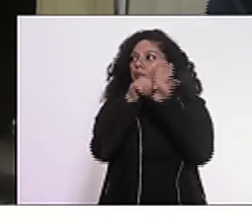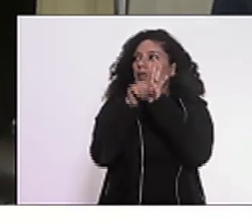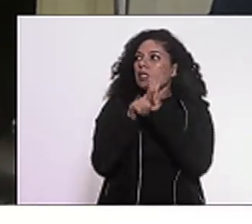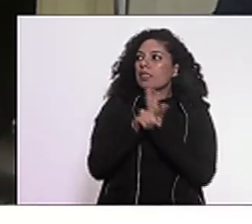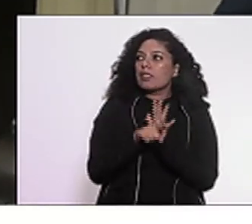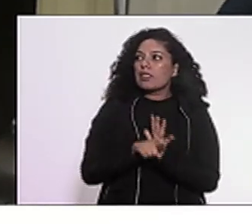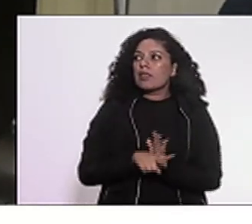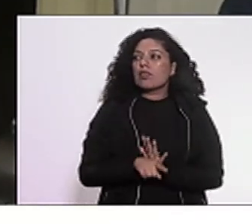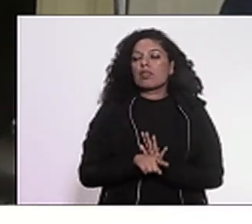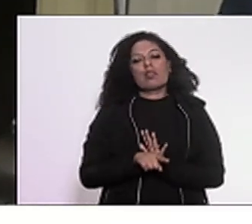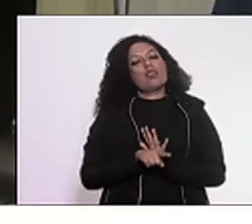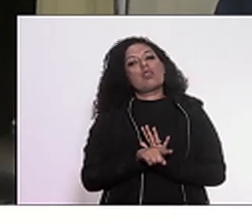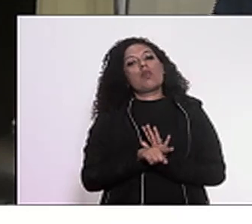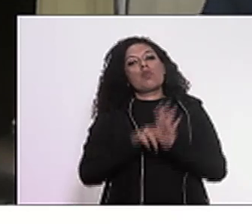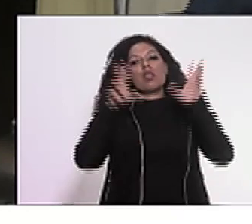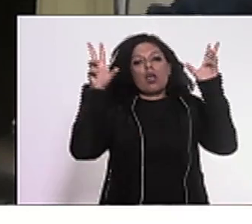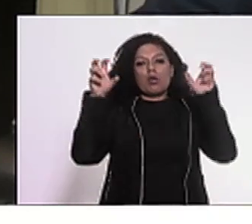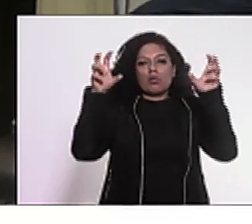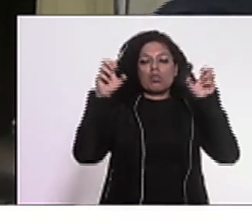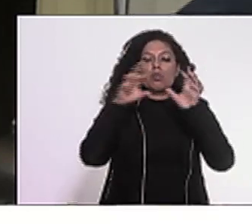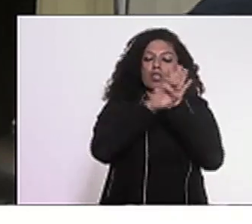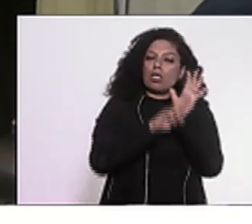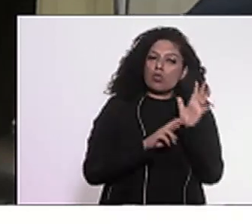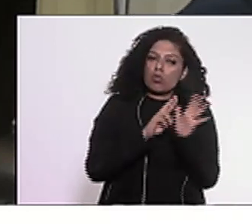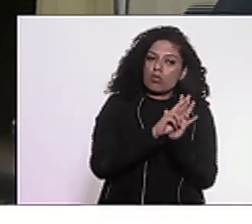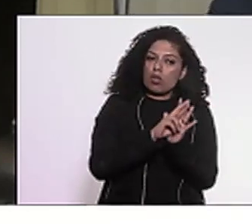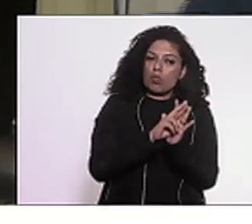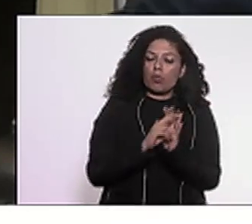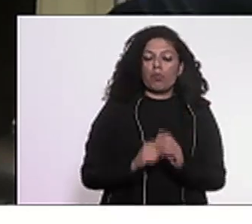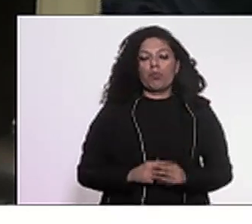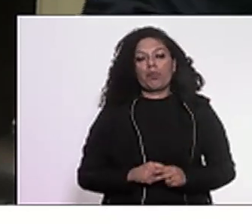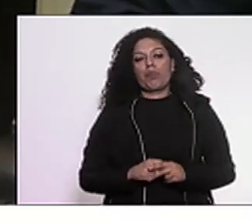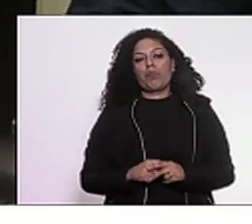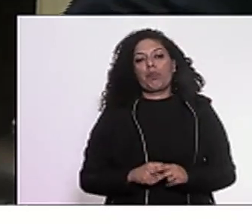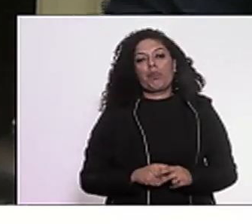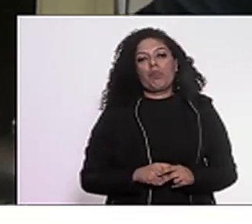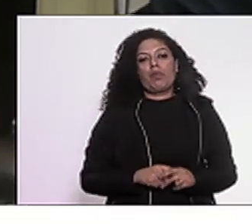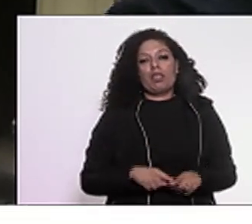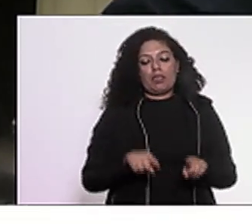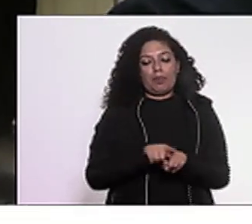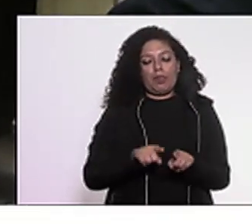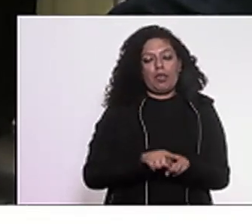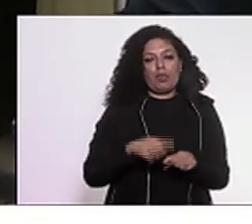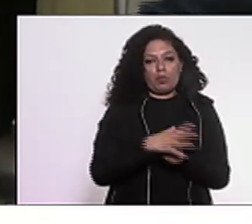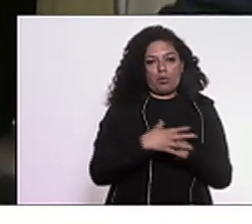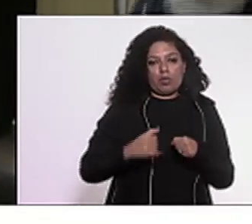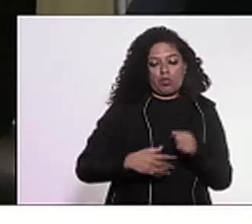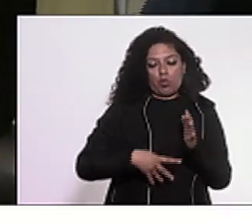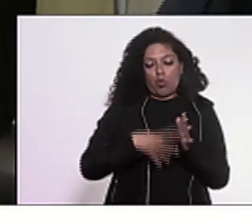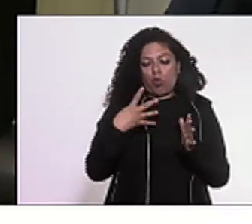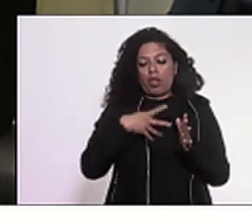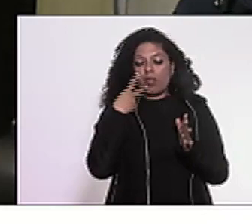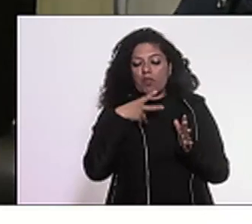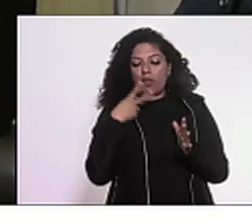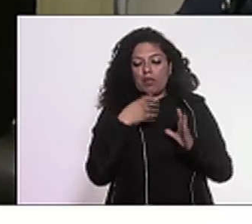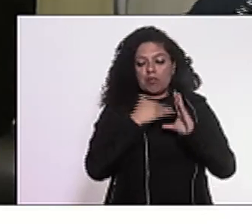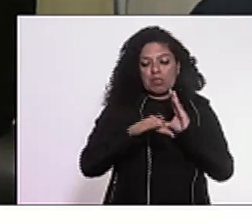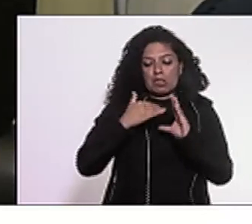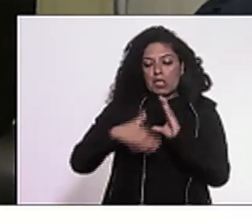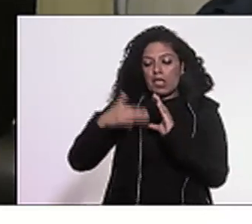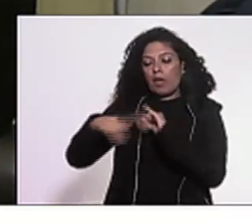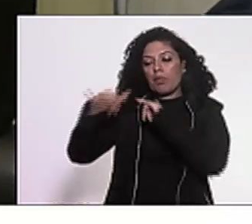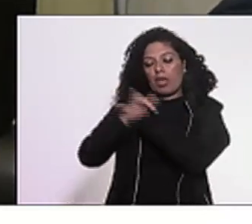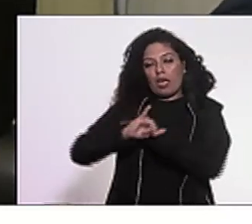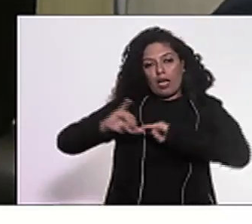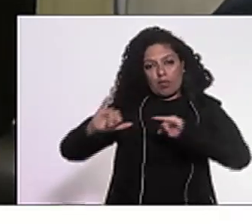dentro dessa questão da resolução. Né? E quando vem o artigo 4º e diz assim, encaminhamento da